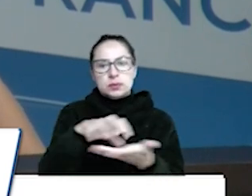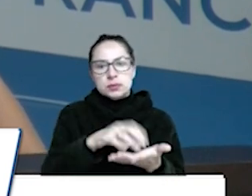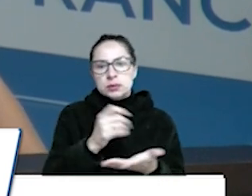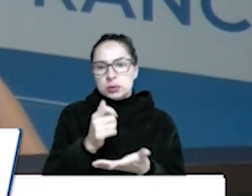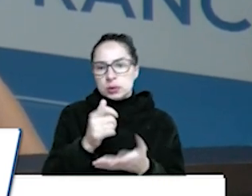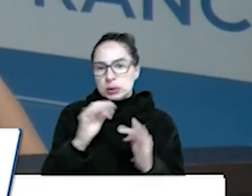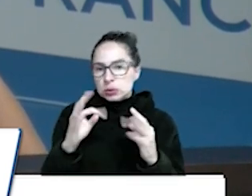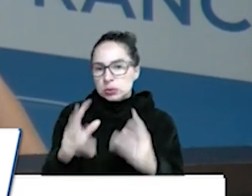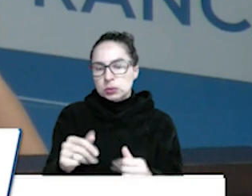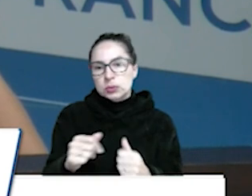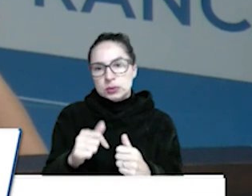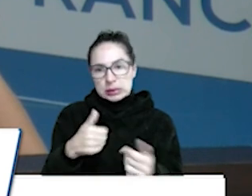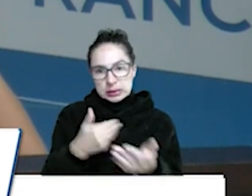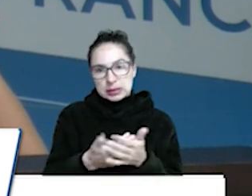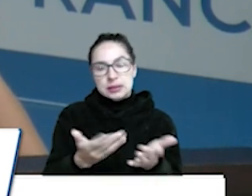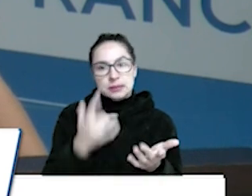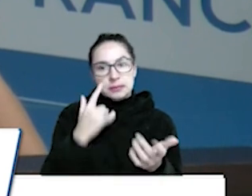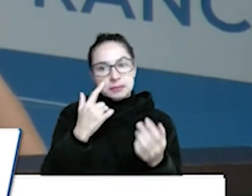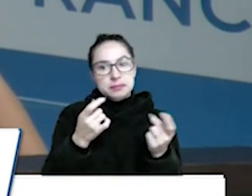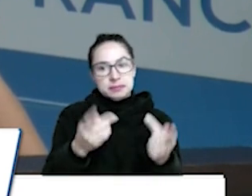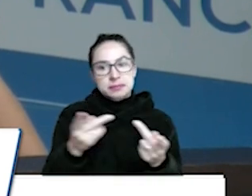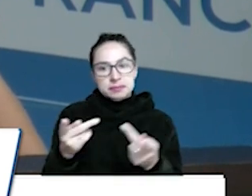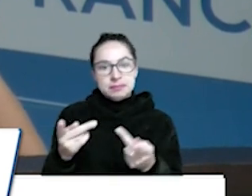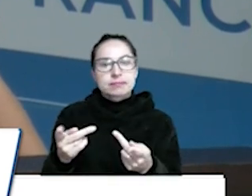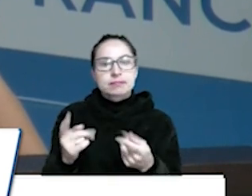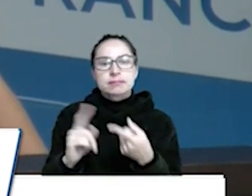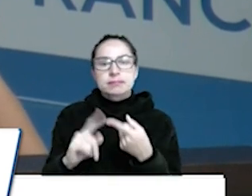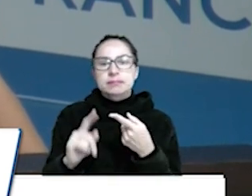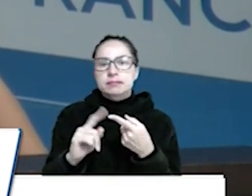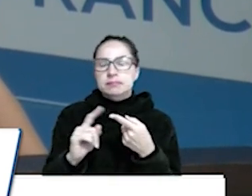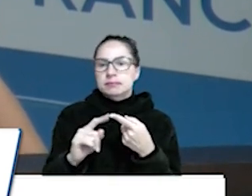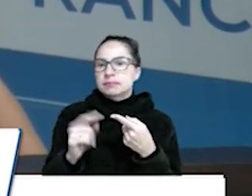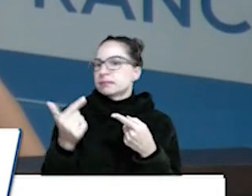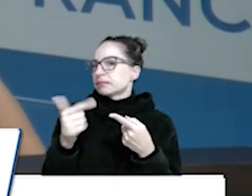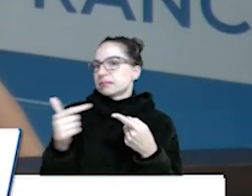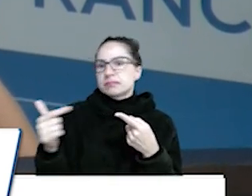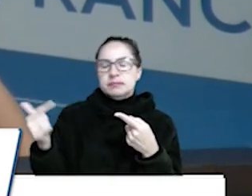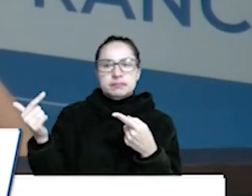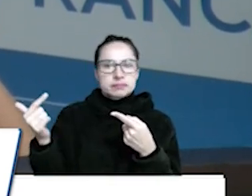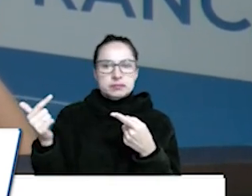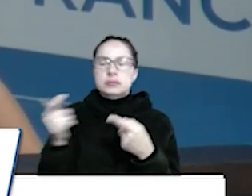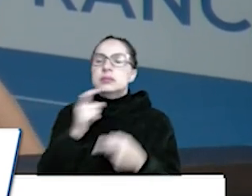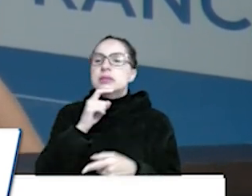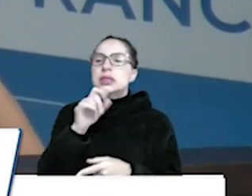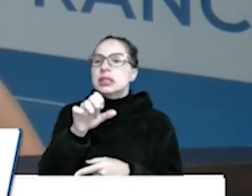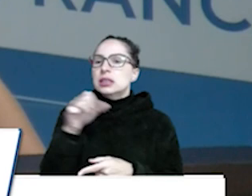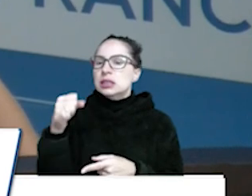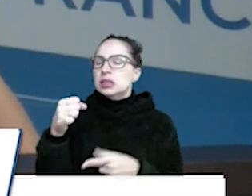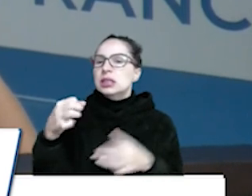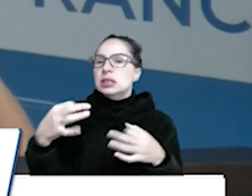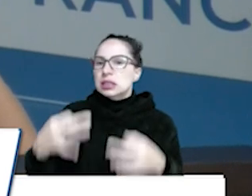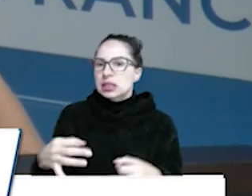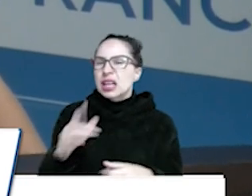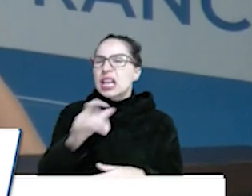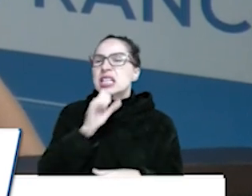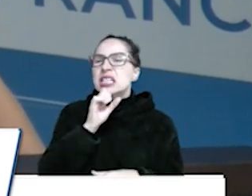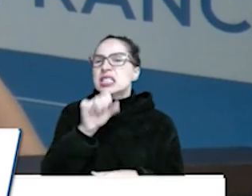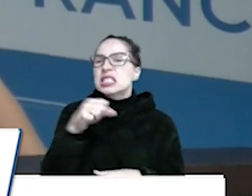até agora. Primeiro, não tem refrigeração correta, são geladeiras no lugar de